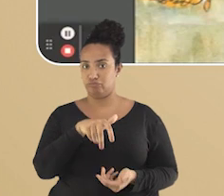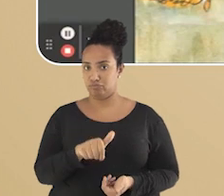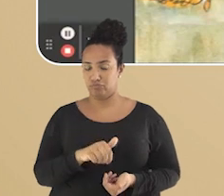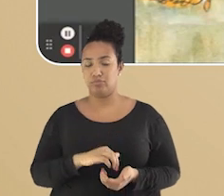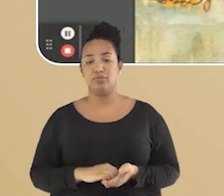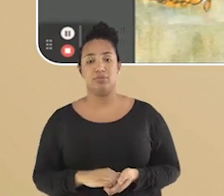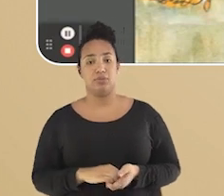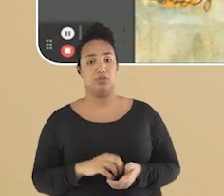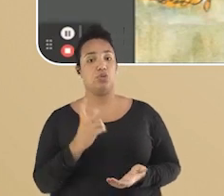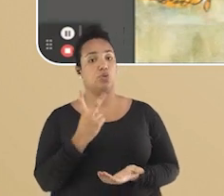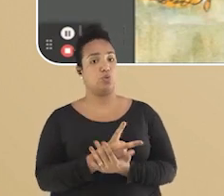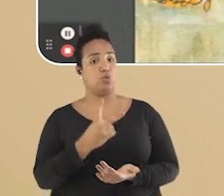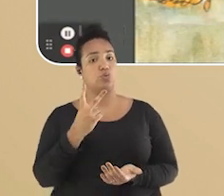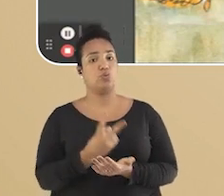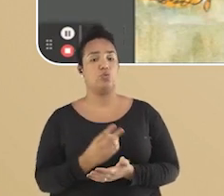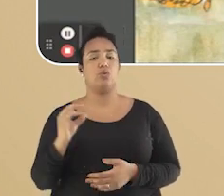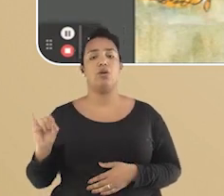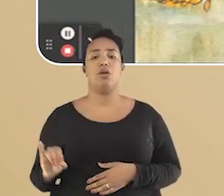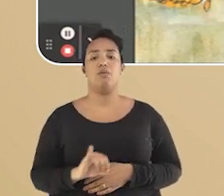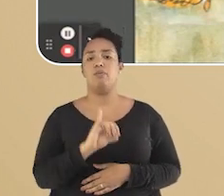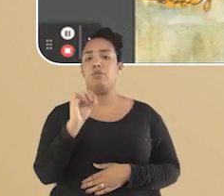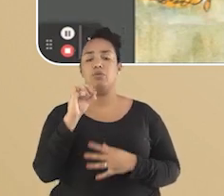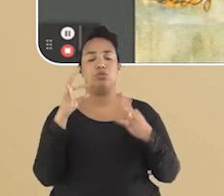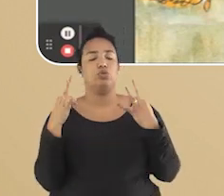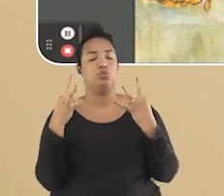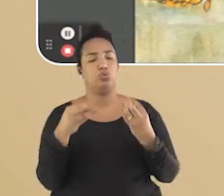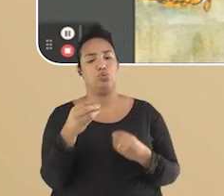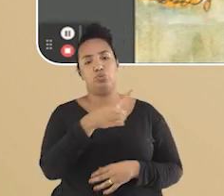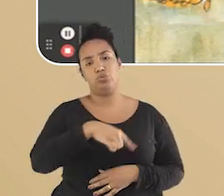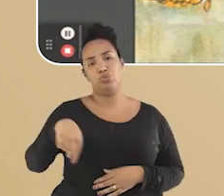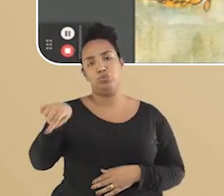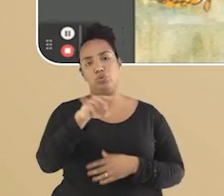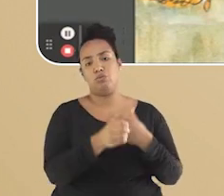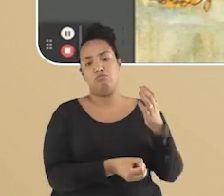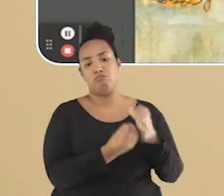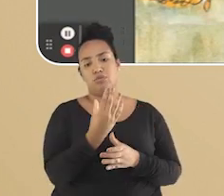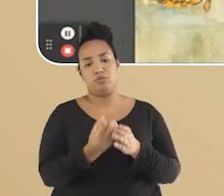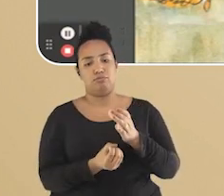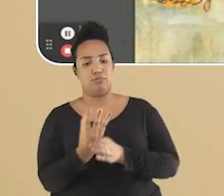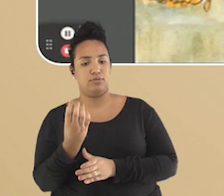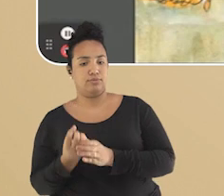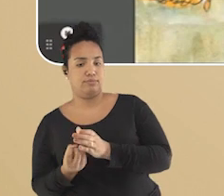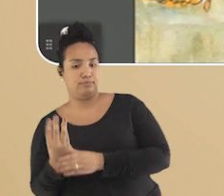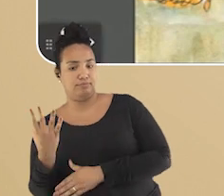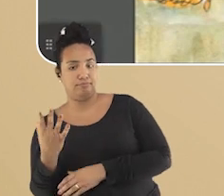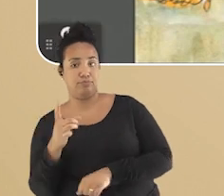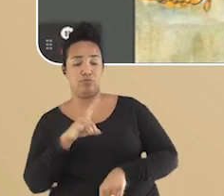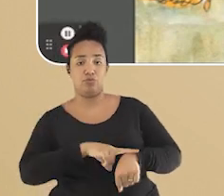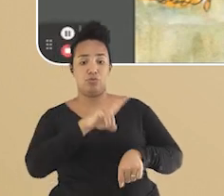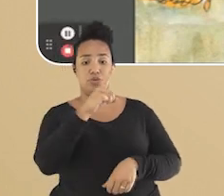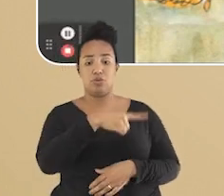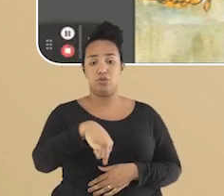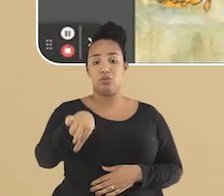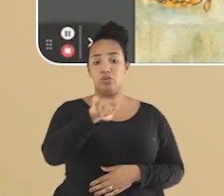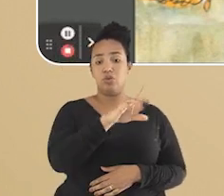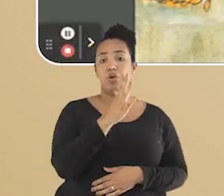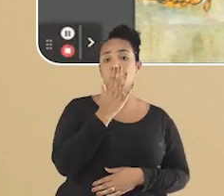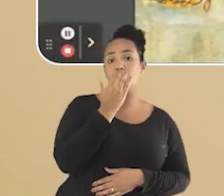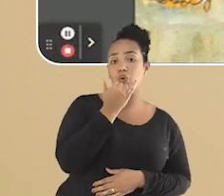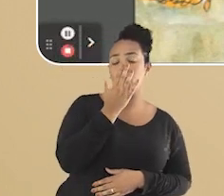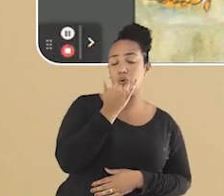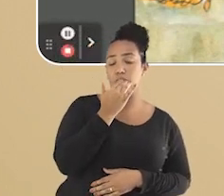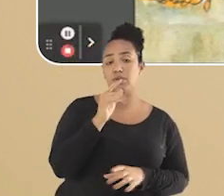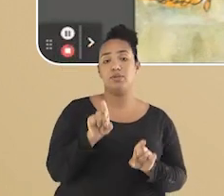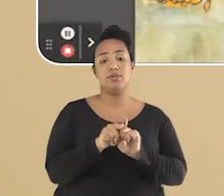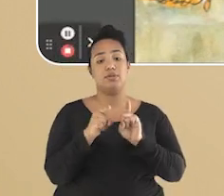continua sendo importante para quase tudo o que nós produzimos, da comida que cozinhamos até o material com